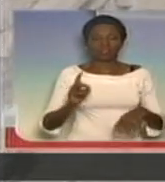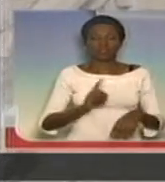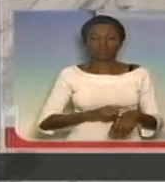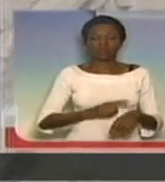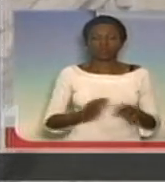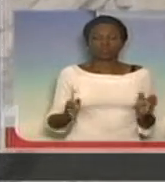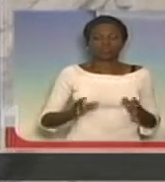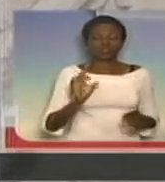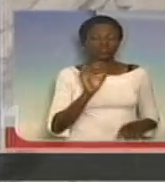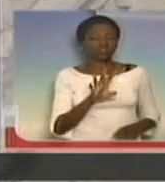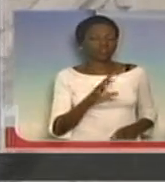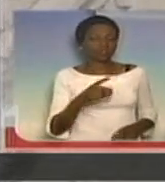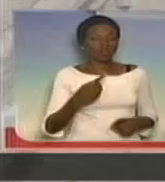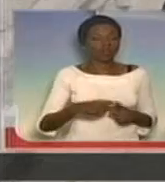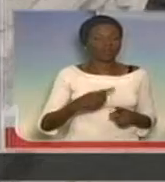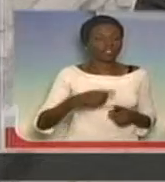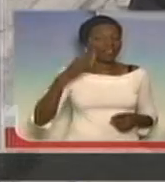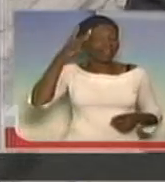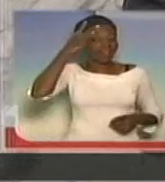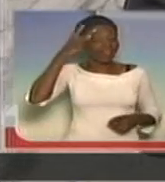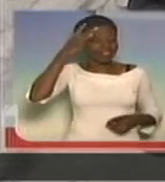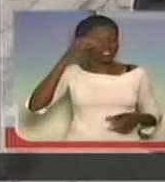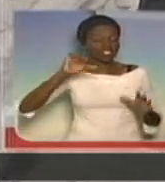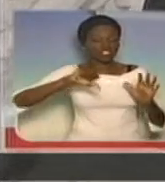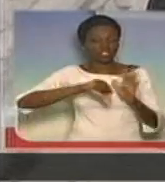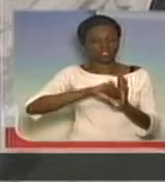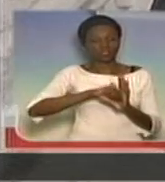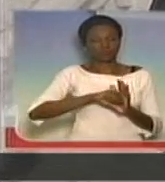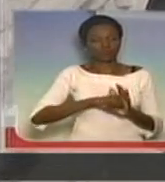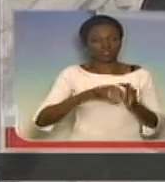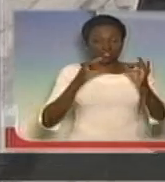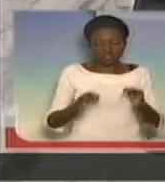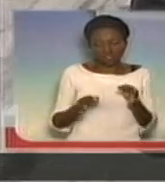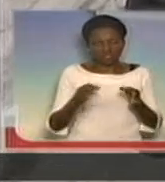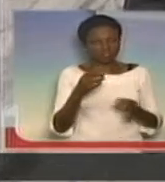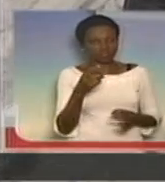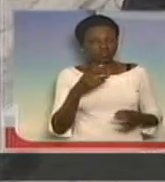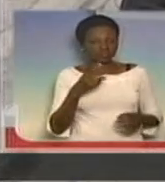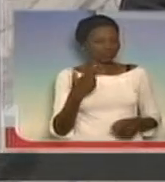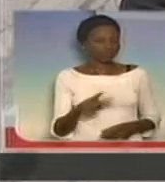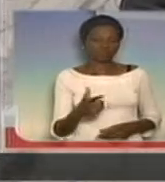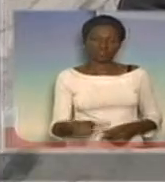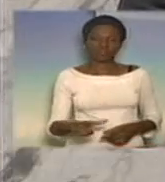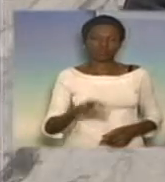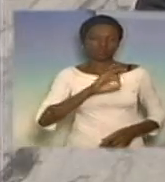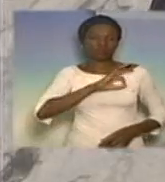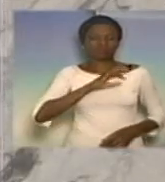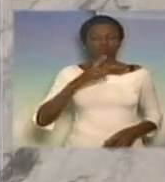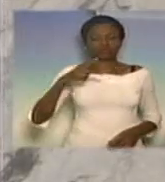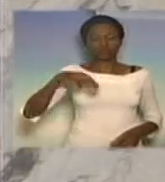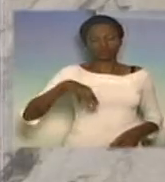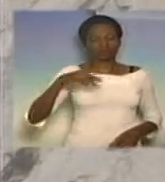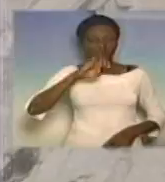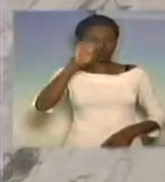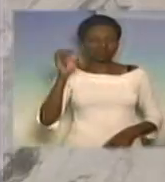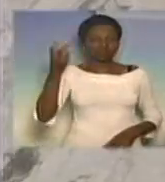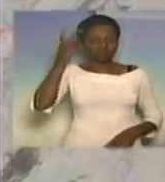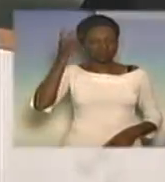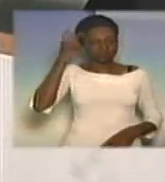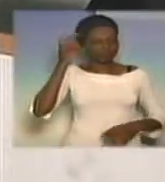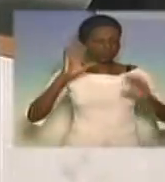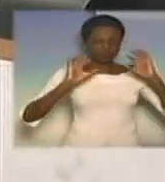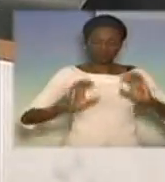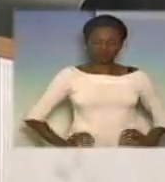um crime. Veja bem, só na Polícia Militar, senhor presidente, na Polícia Militar do Estado de São Paulo, que o cidadão é preso